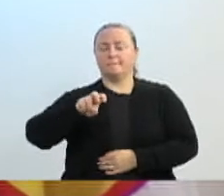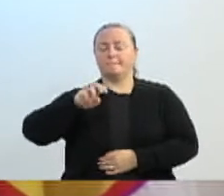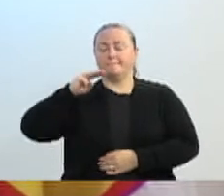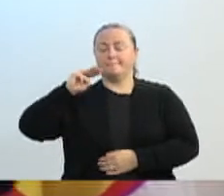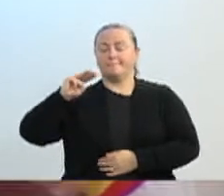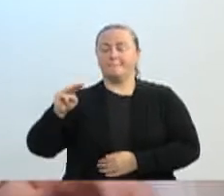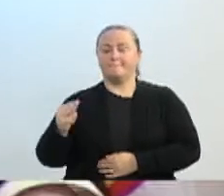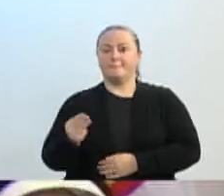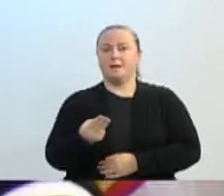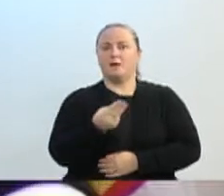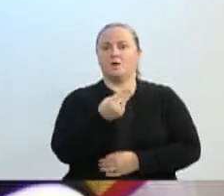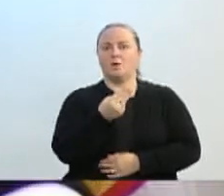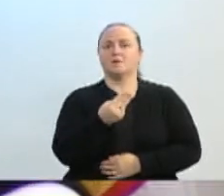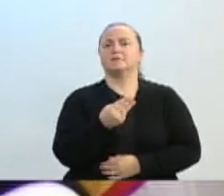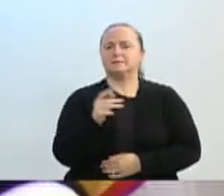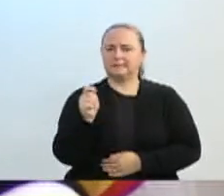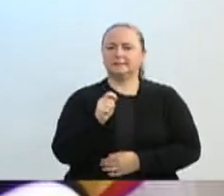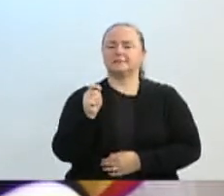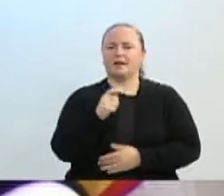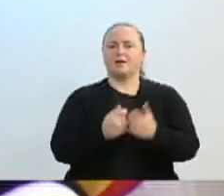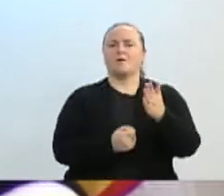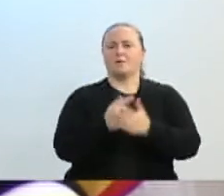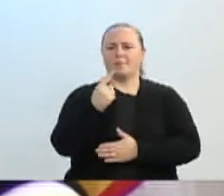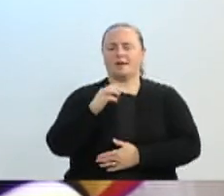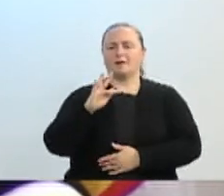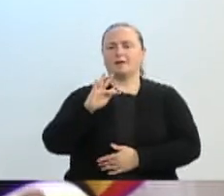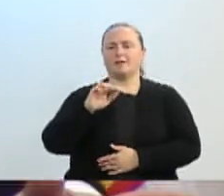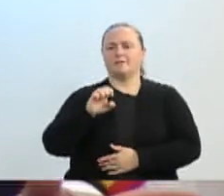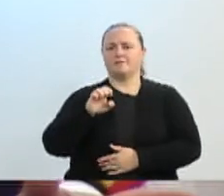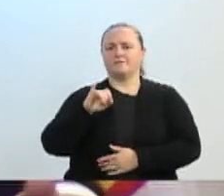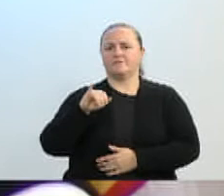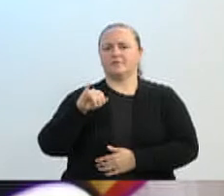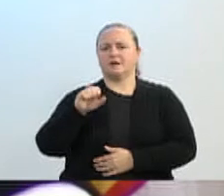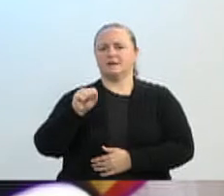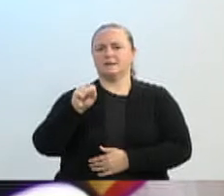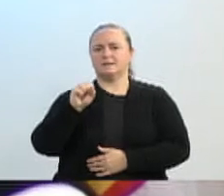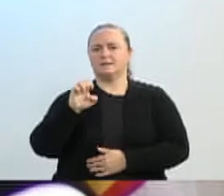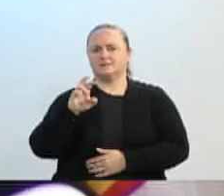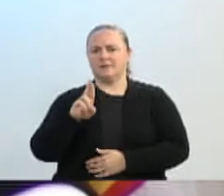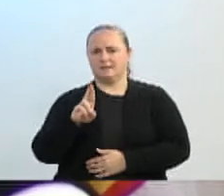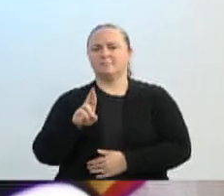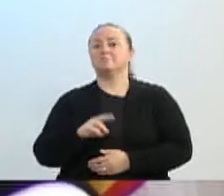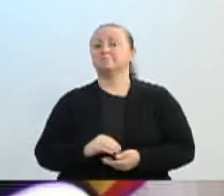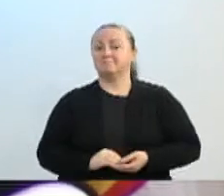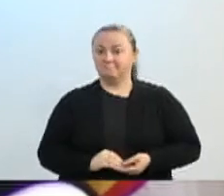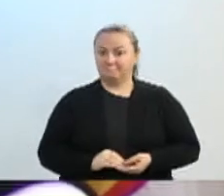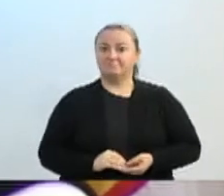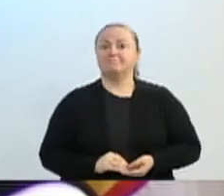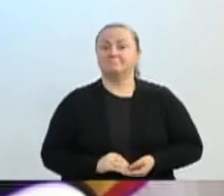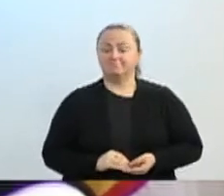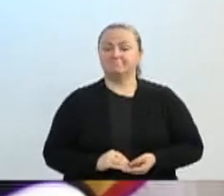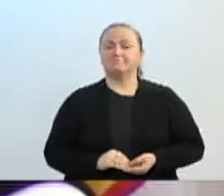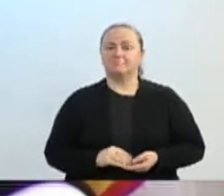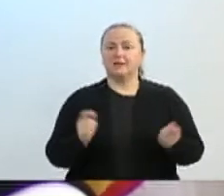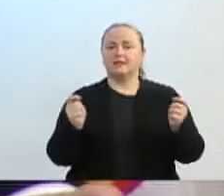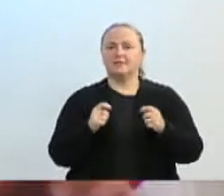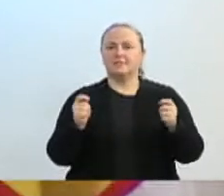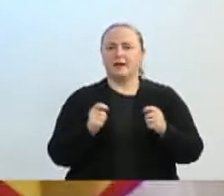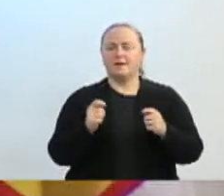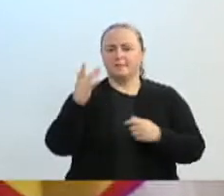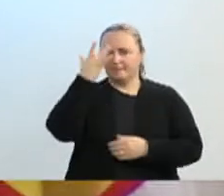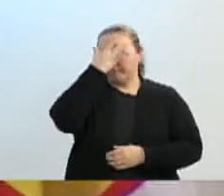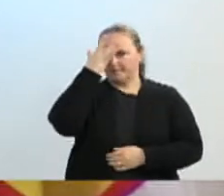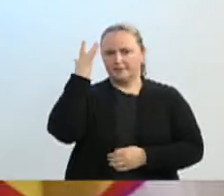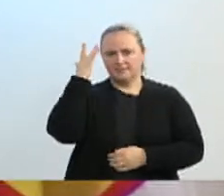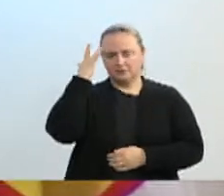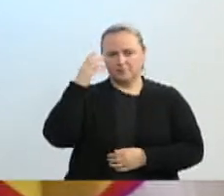milhões de doses do imunizante Pfizer. Por exemplo, suficientes para vacinar mais de